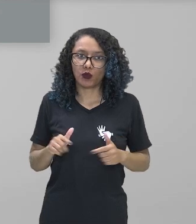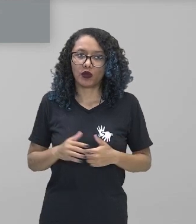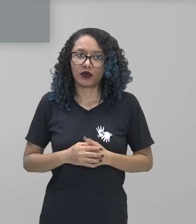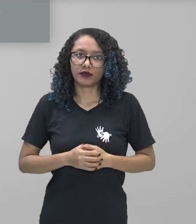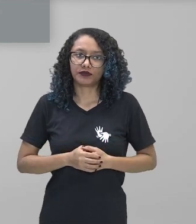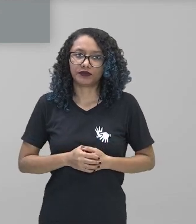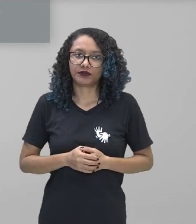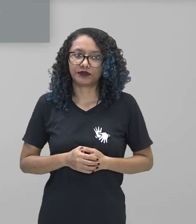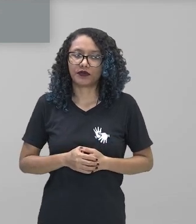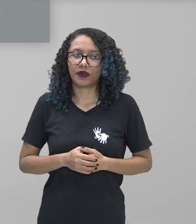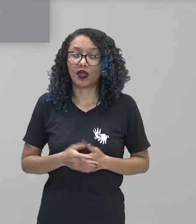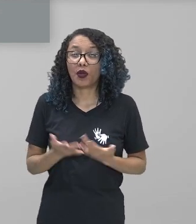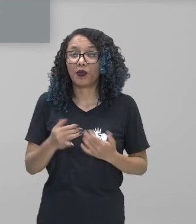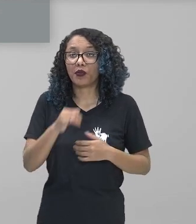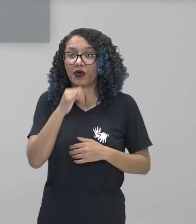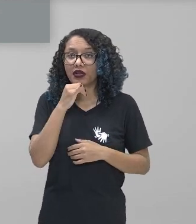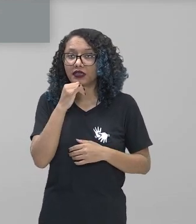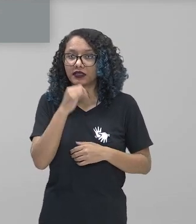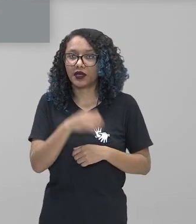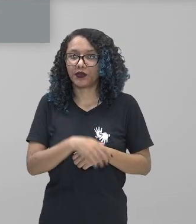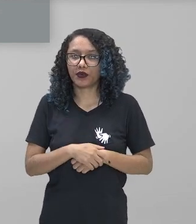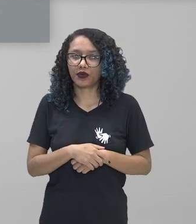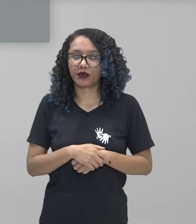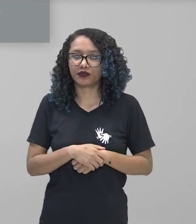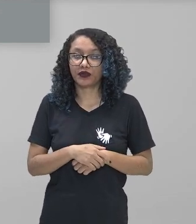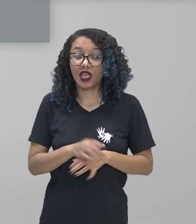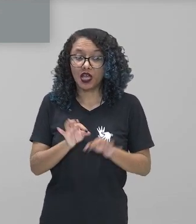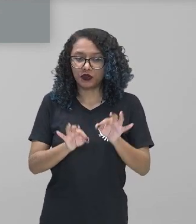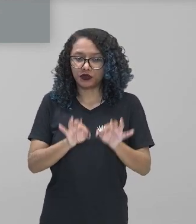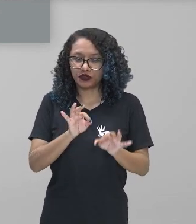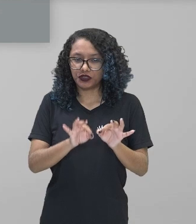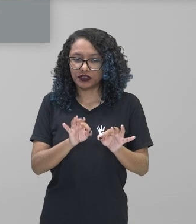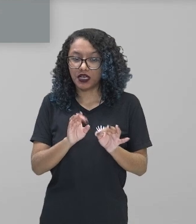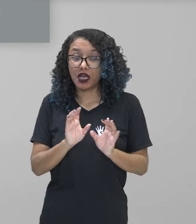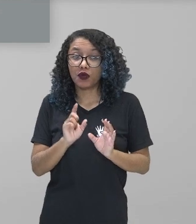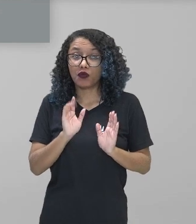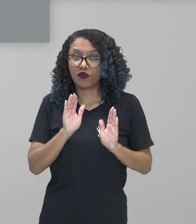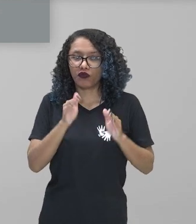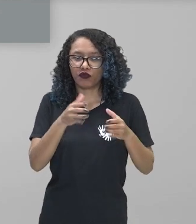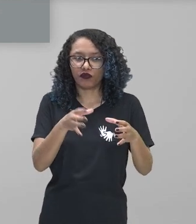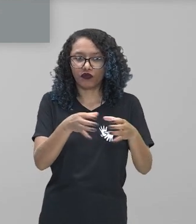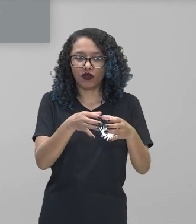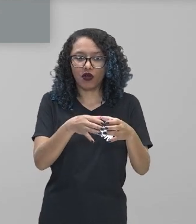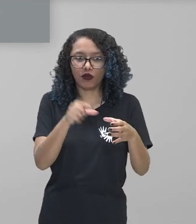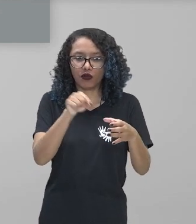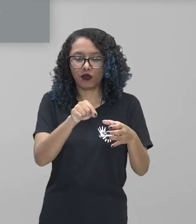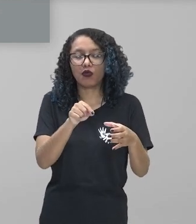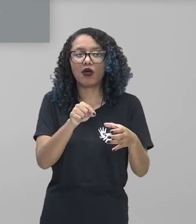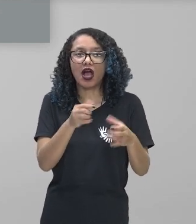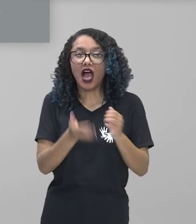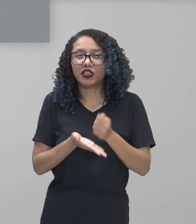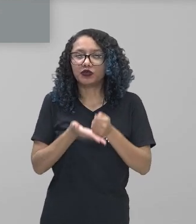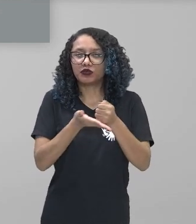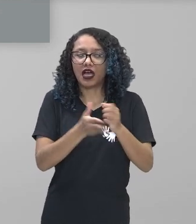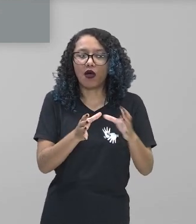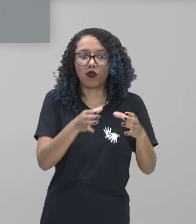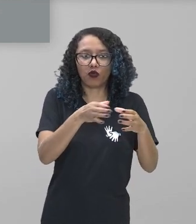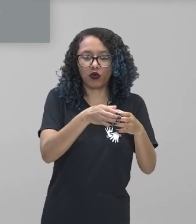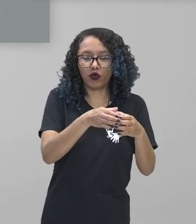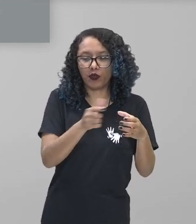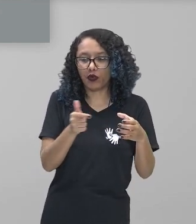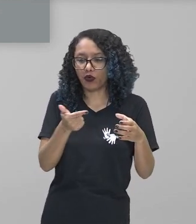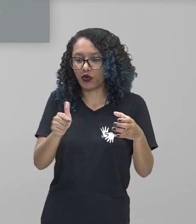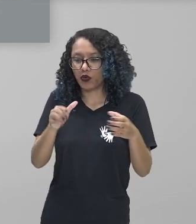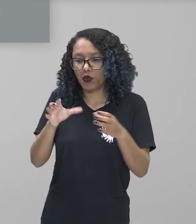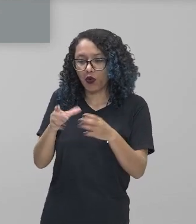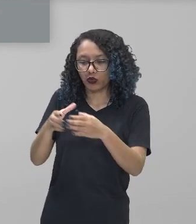fazer justiça, uma lei, pensando apenas em um pequeno grupo em detrimento de outro. Então a lei ela tem